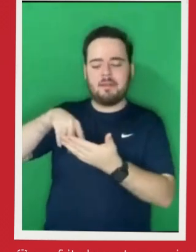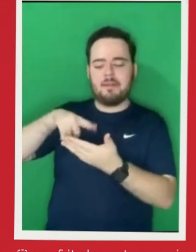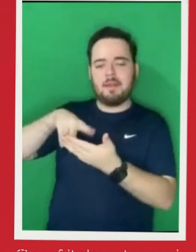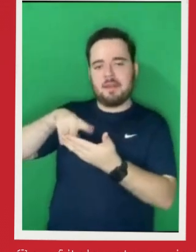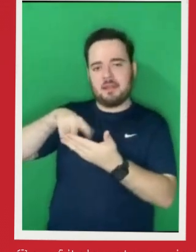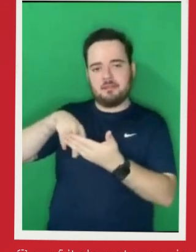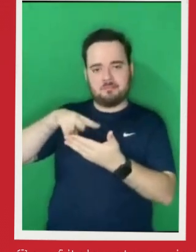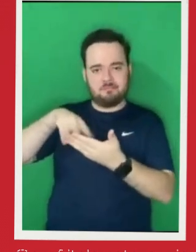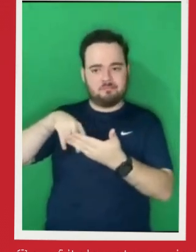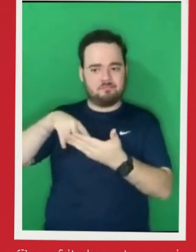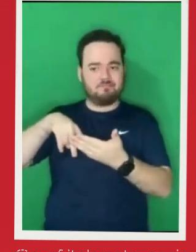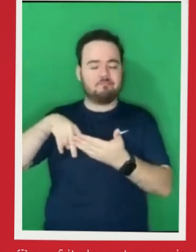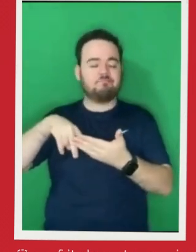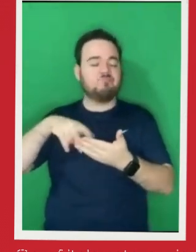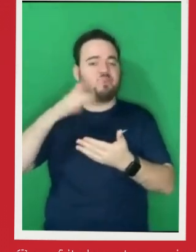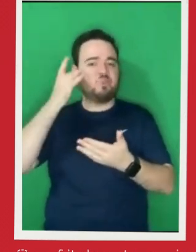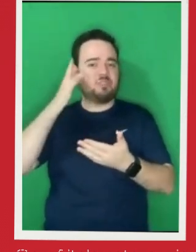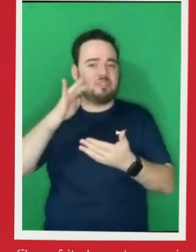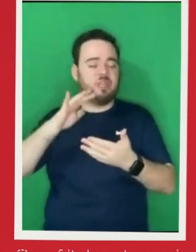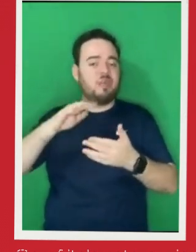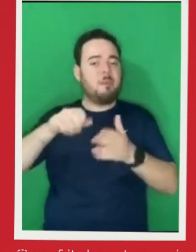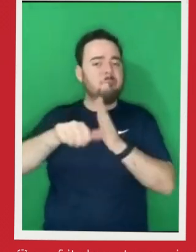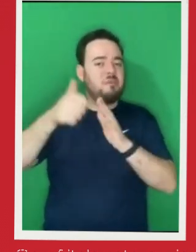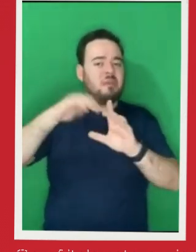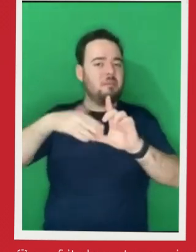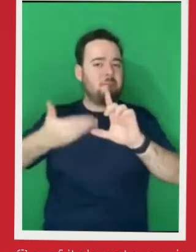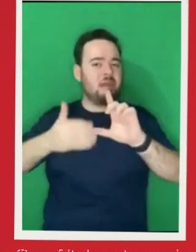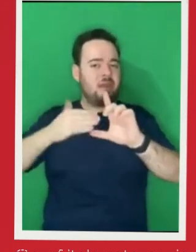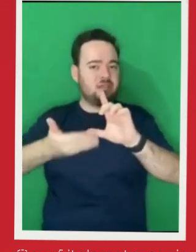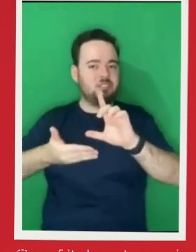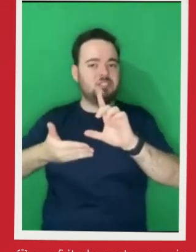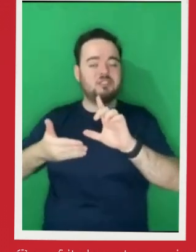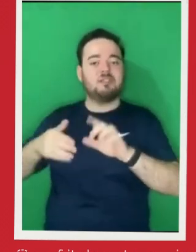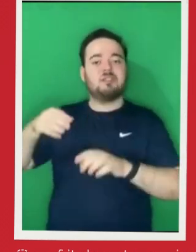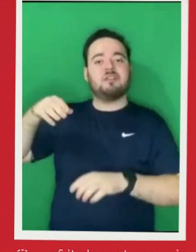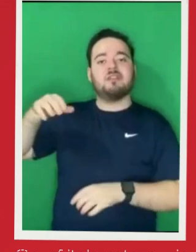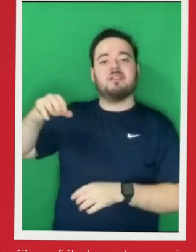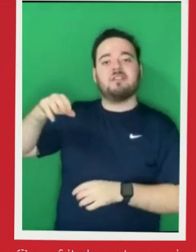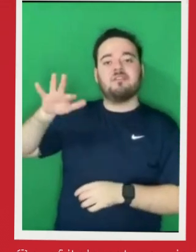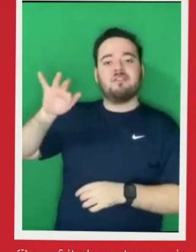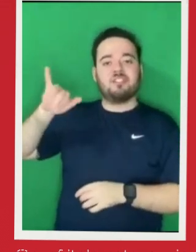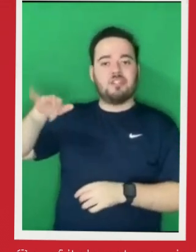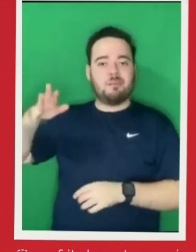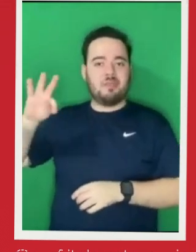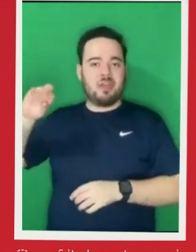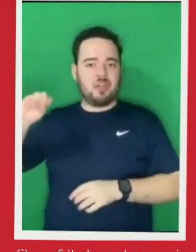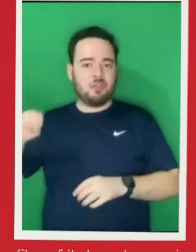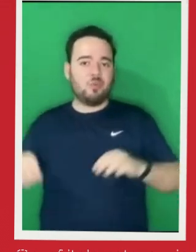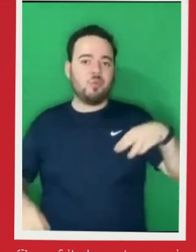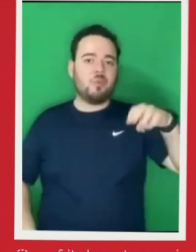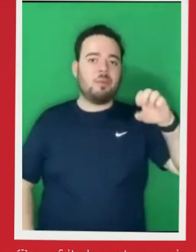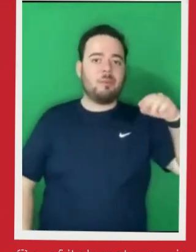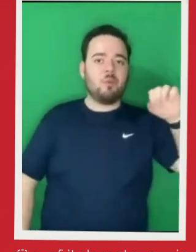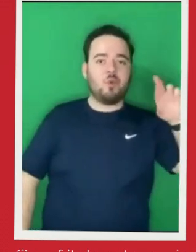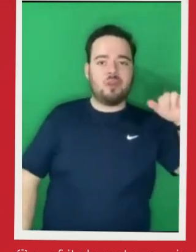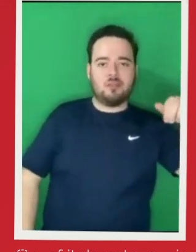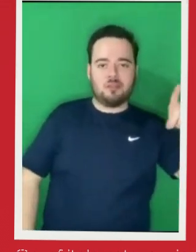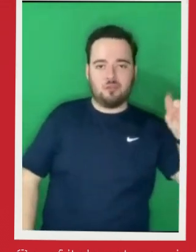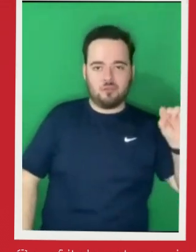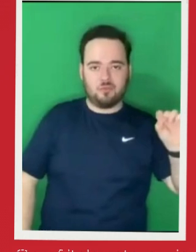de ler, pega aqui, sei lá, pega a primeira página aí. Fichamento e memorando, tá, gente? Página